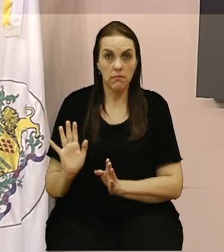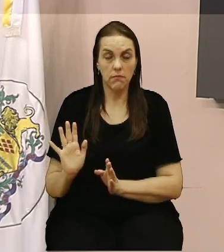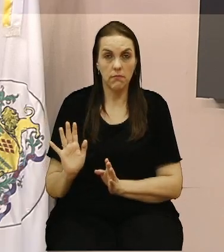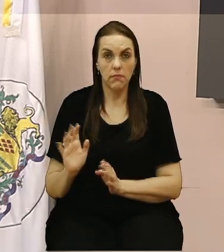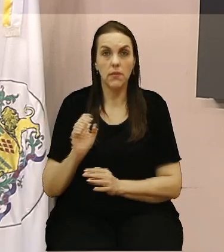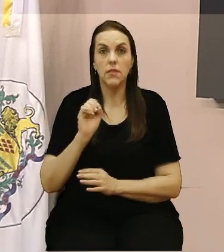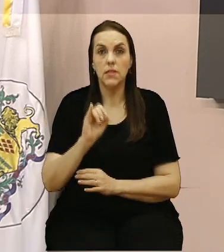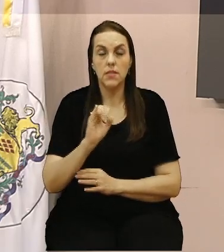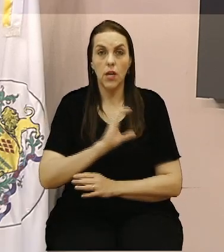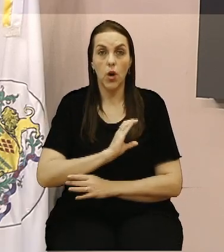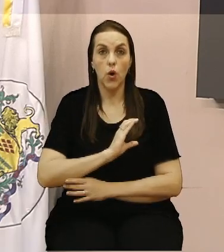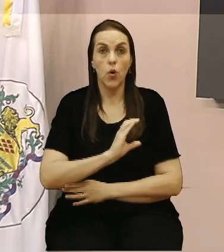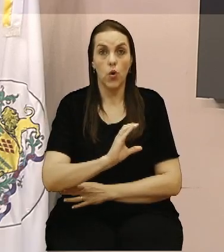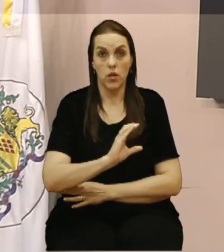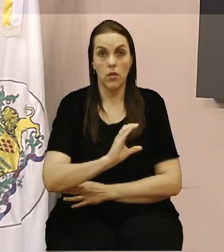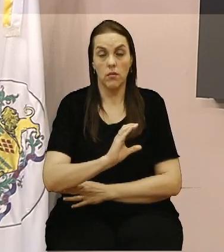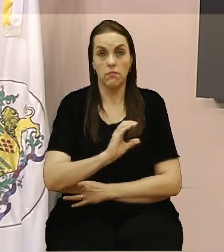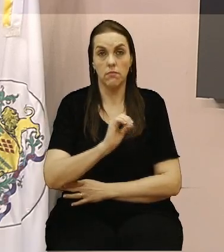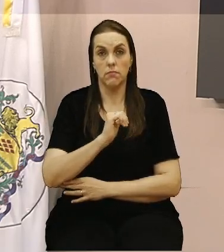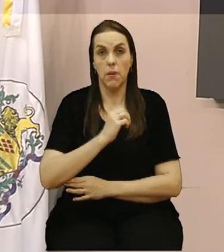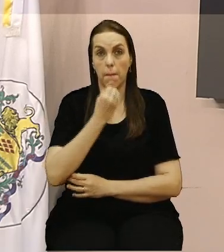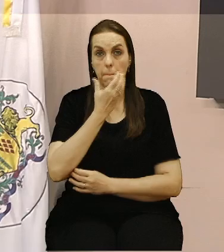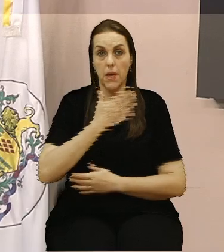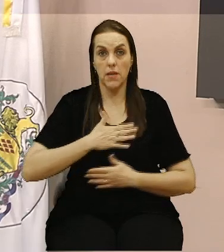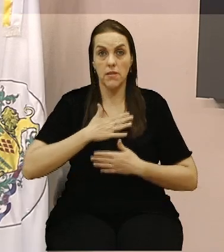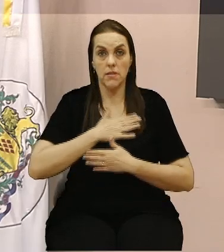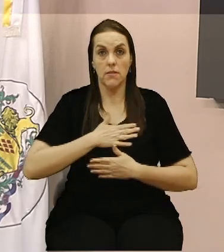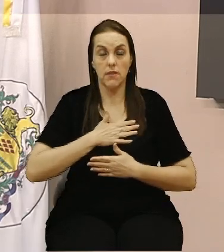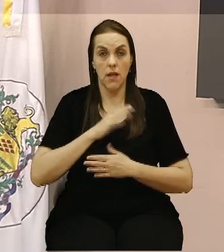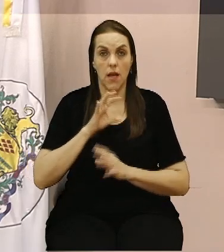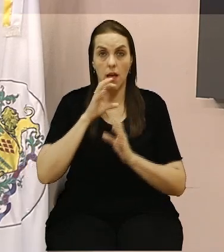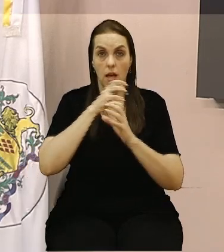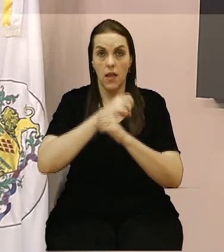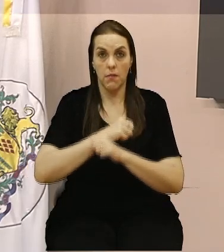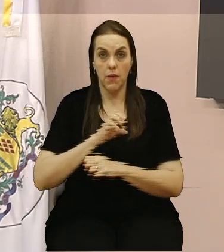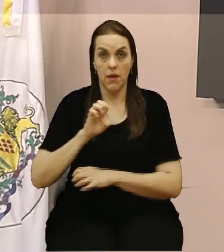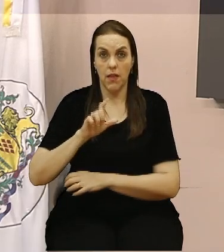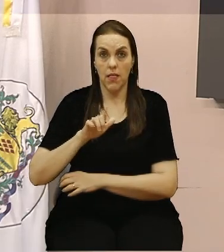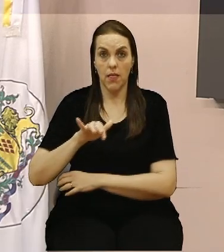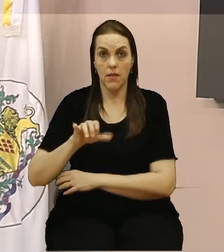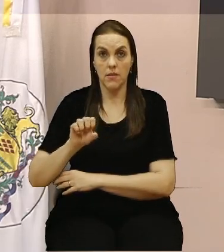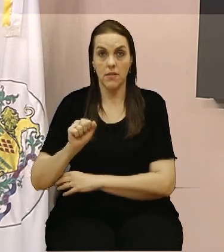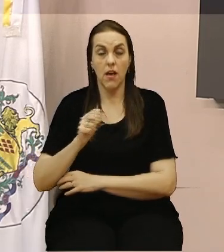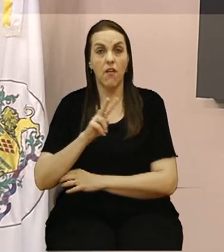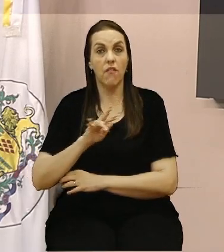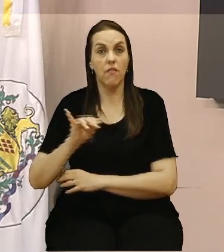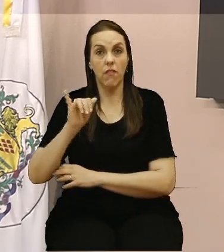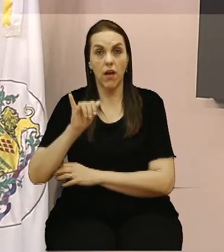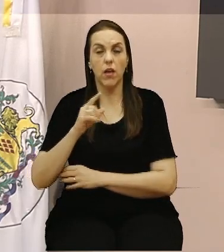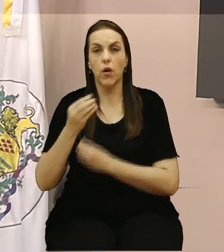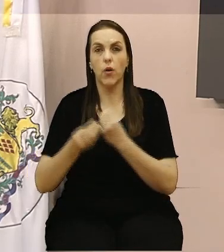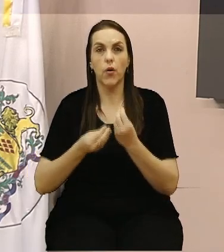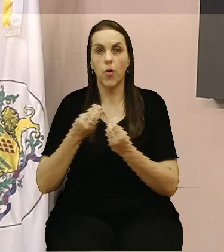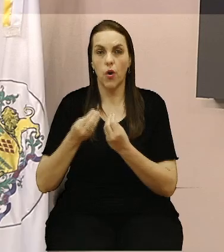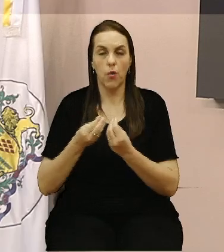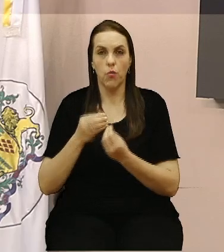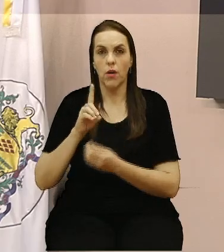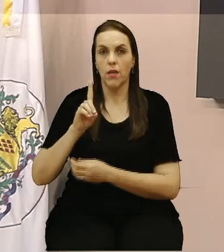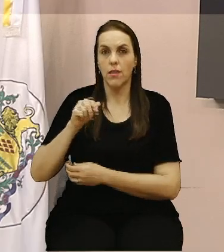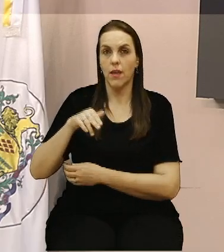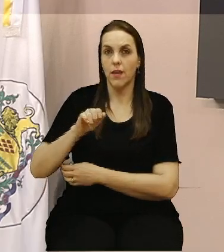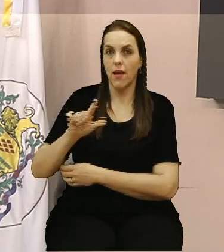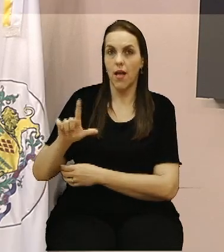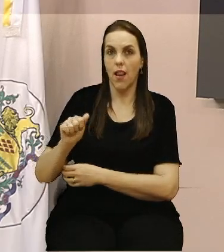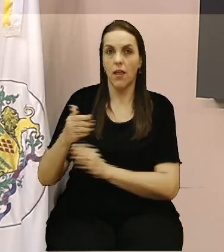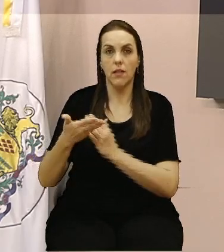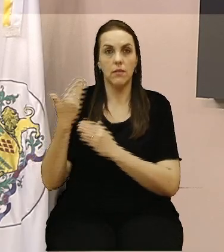a coordenadora do bem-estar animal, que é a Elisa, vai ficar como figurante, como a Daniela foi em outra